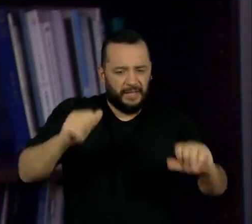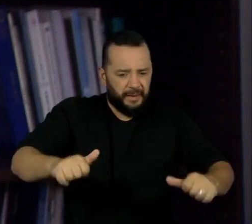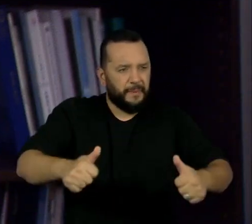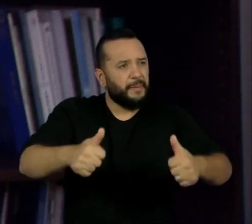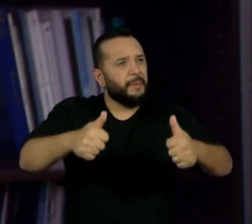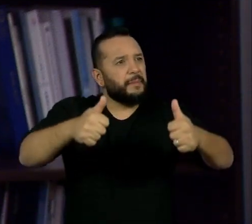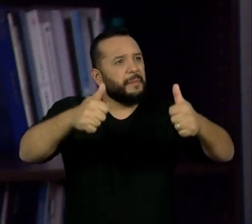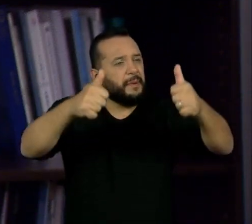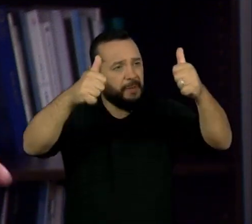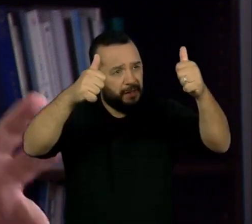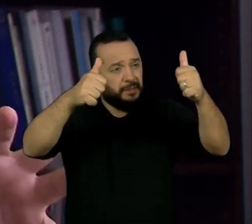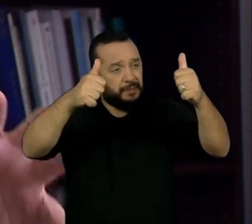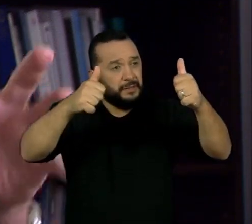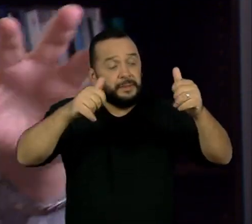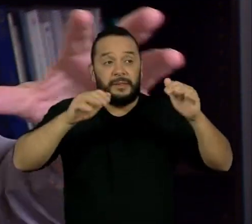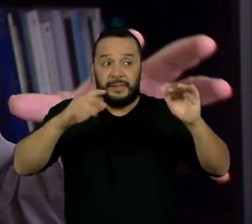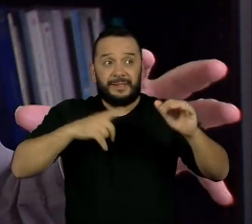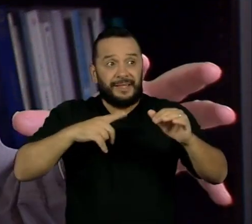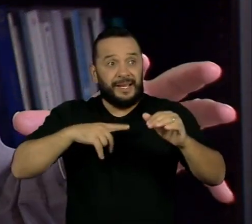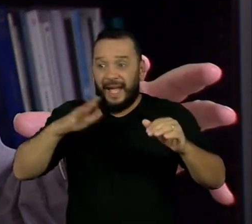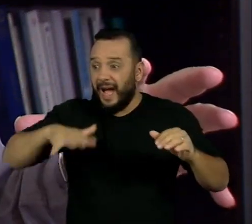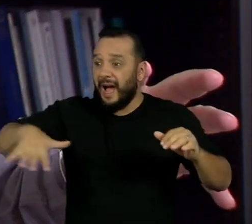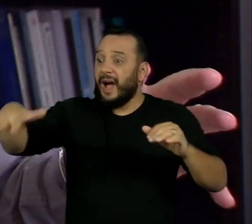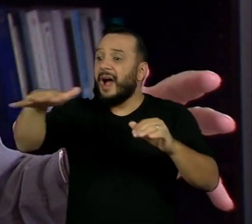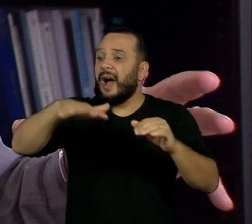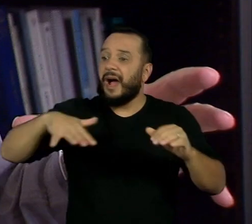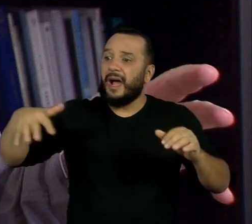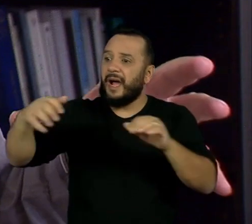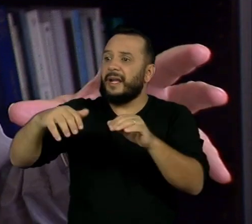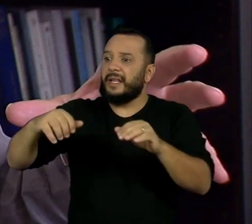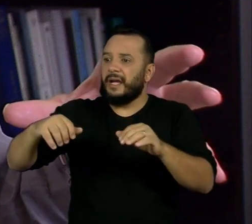regeneração natural. Se você tem uma área desmatada